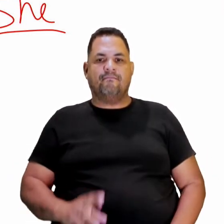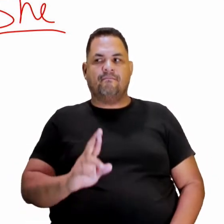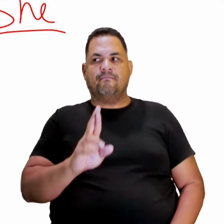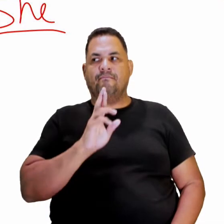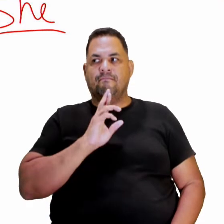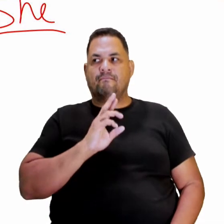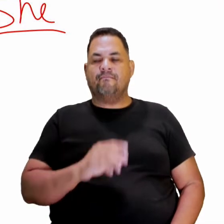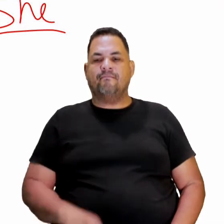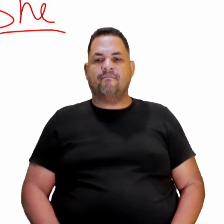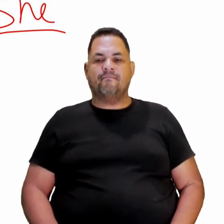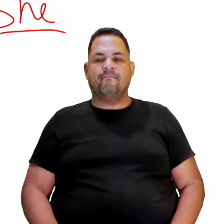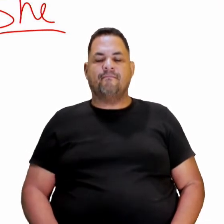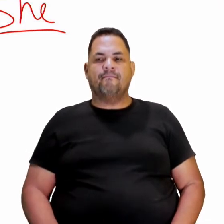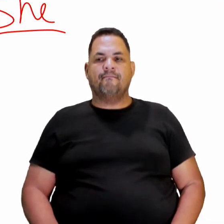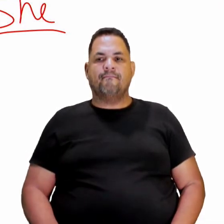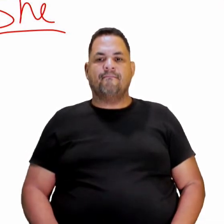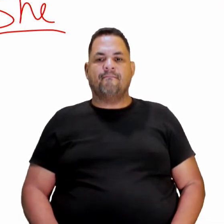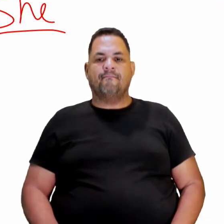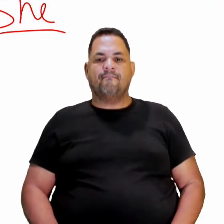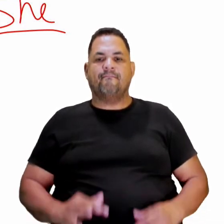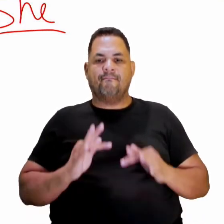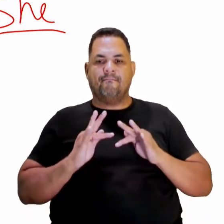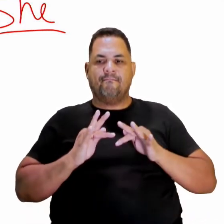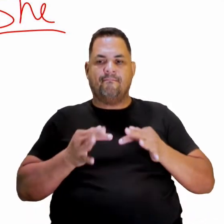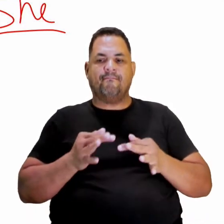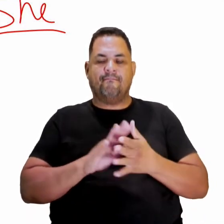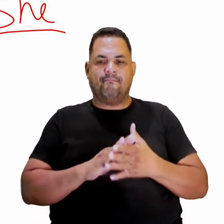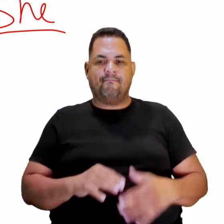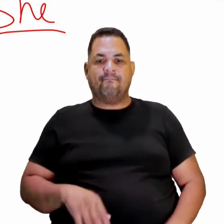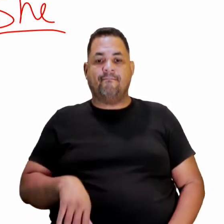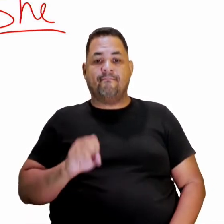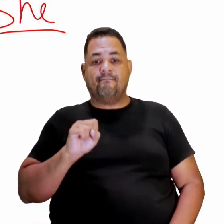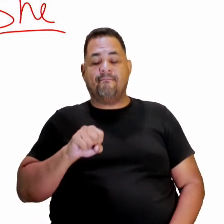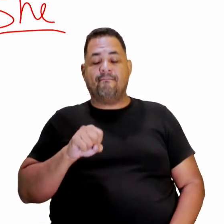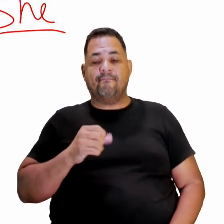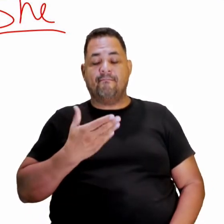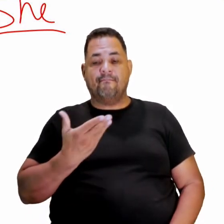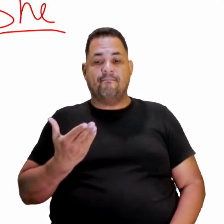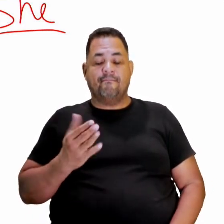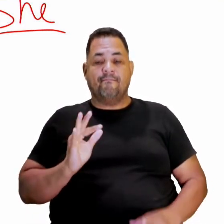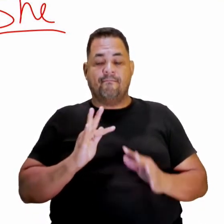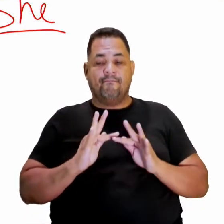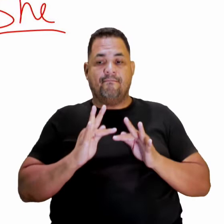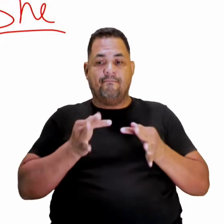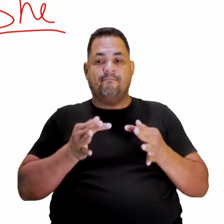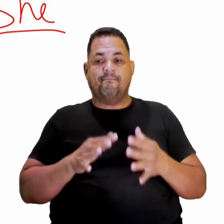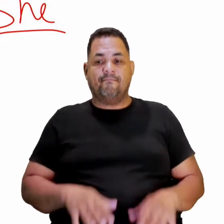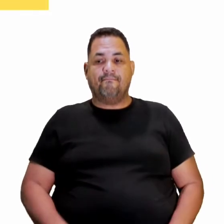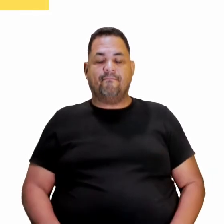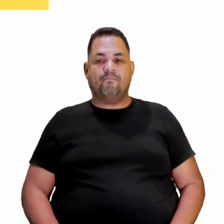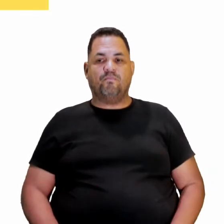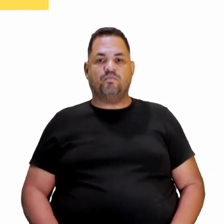responde como no, I didn't, ponto final. Ou yes, I did, ponto final.